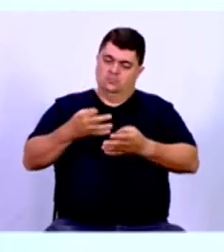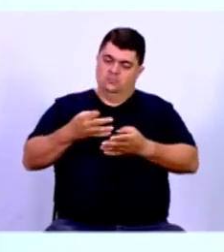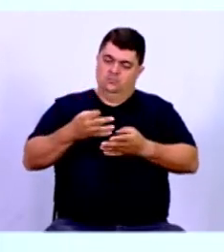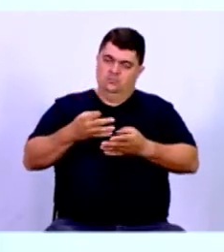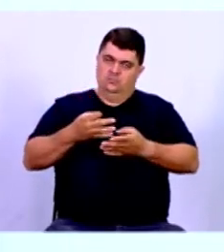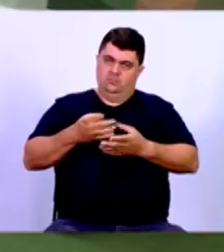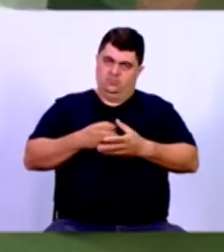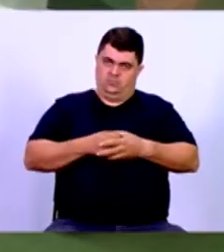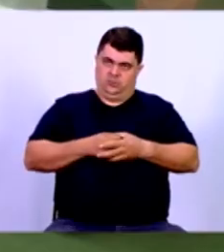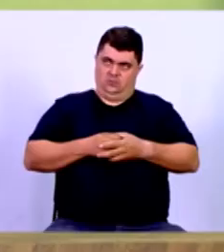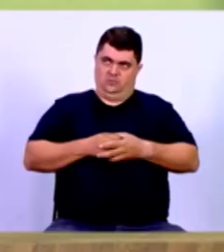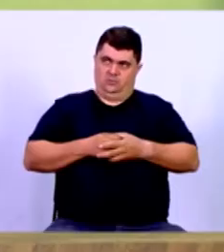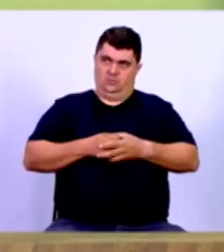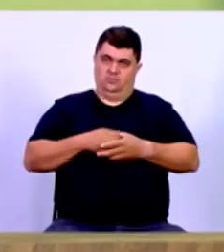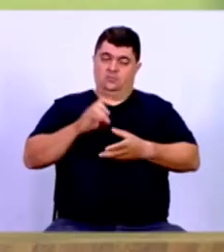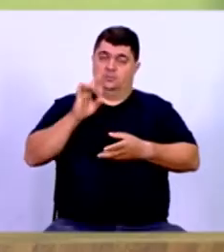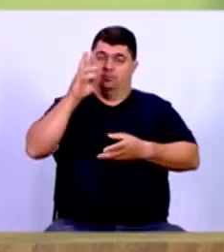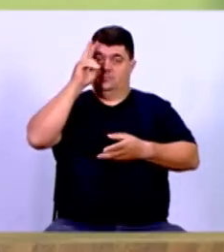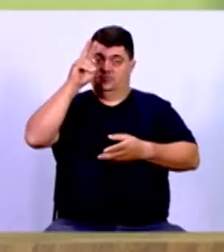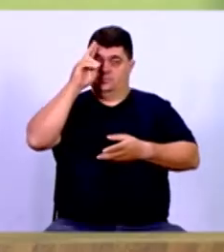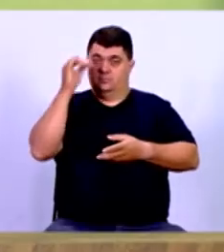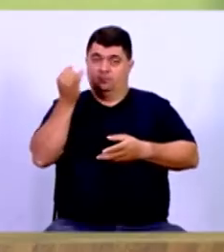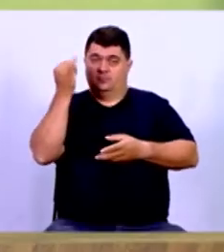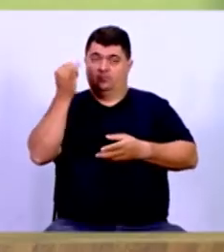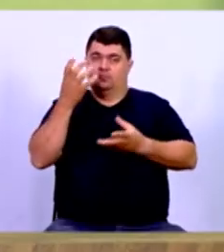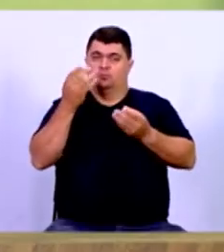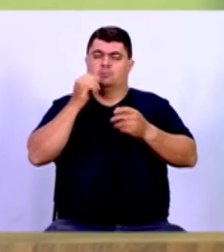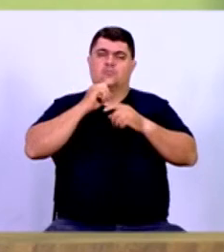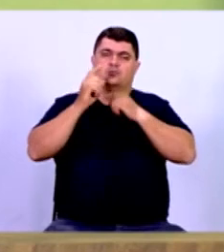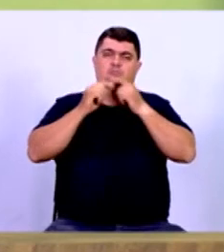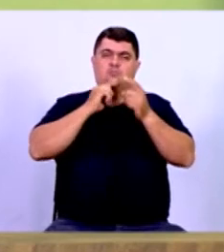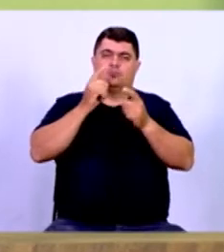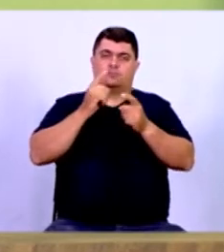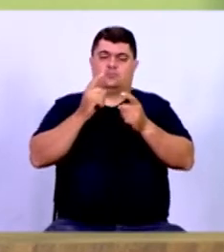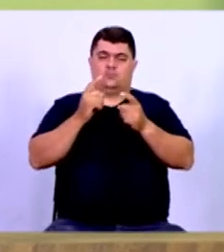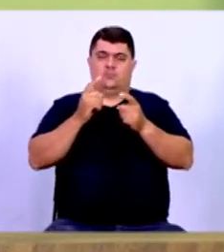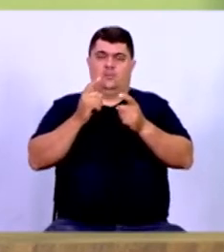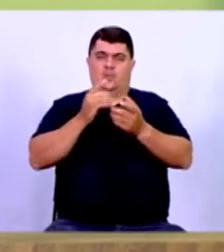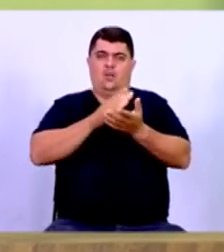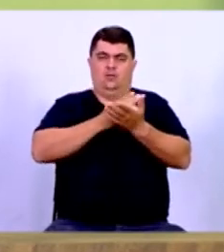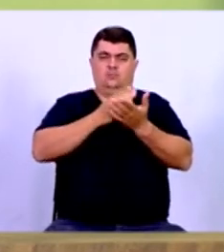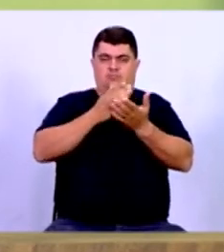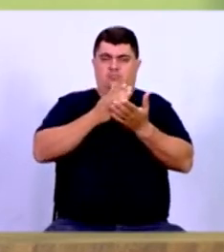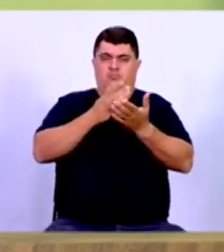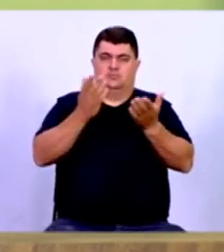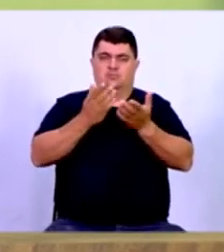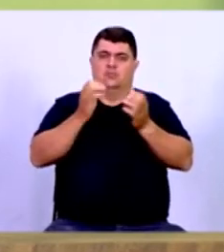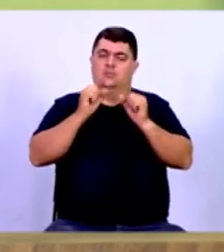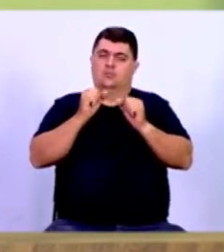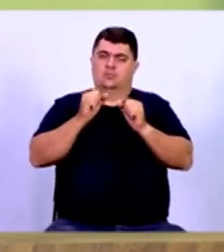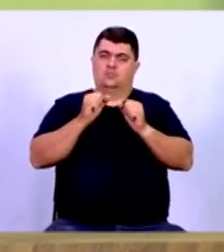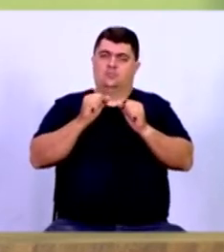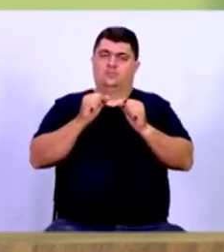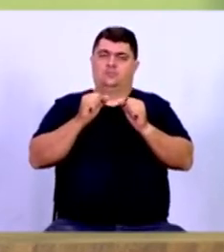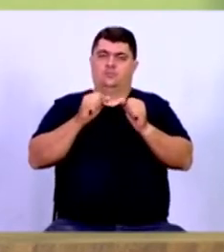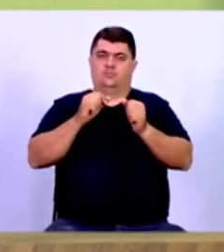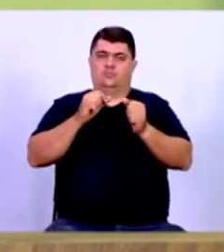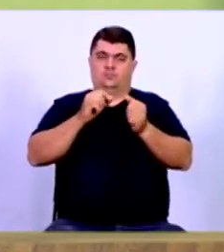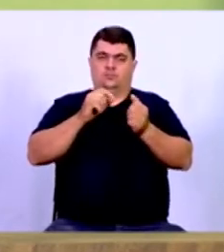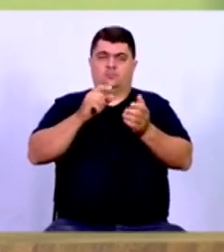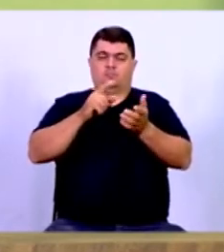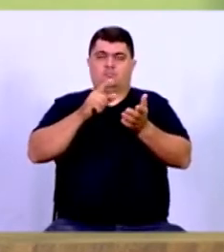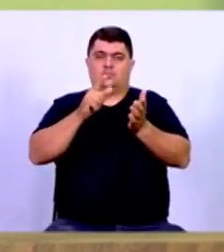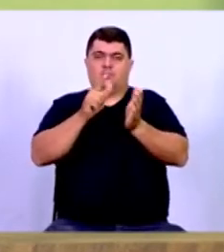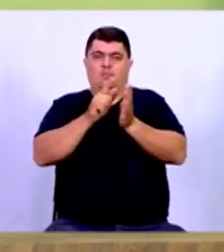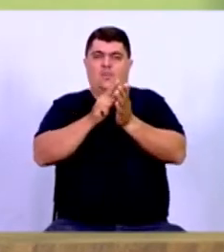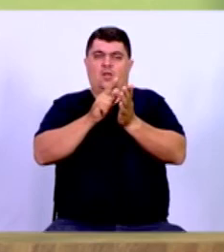suas considerações? Só lembrando aos alunos, né, muitas das dúvidas que surgirem a respeito do estágio, vocês podem estar consultando a cartilha do